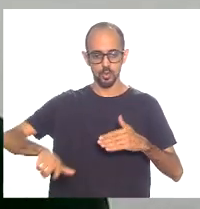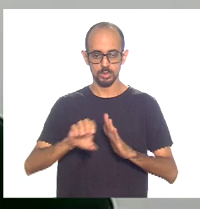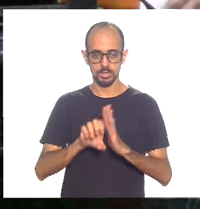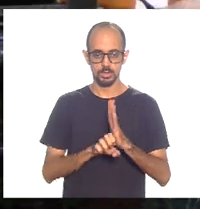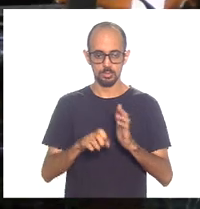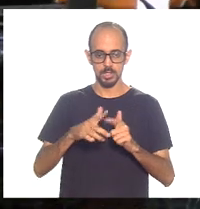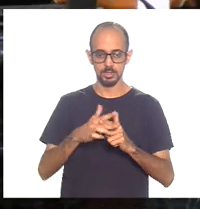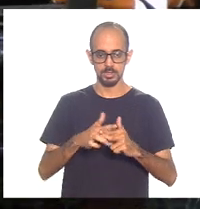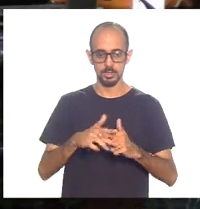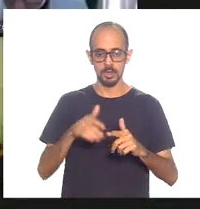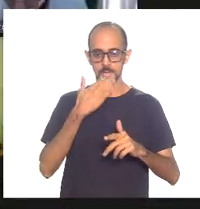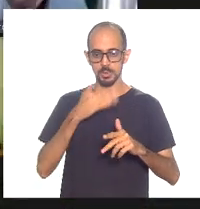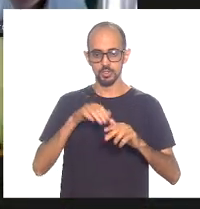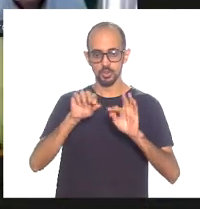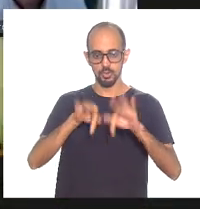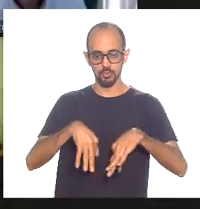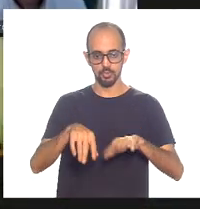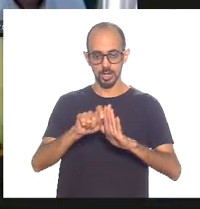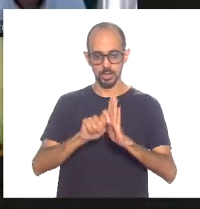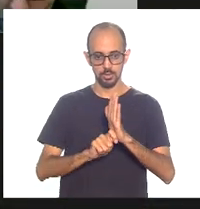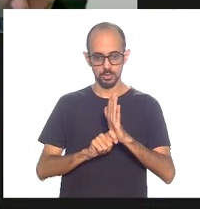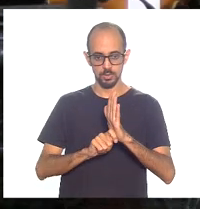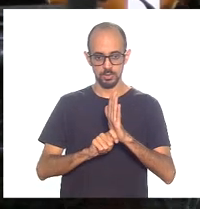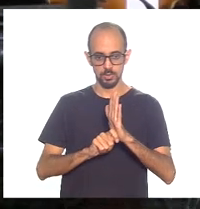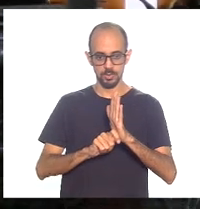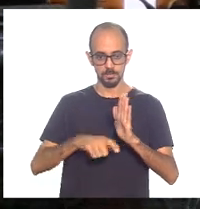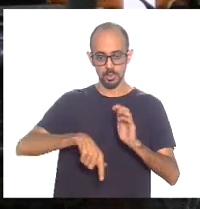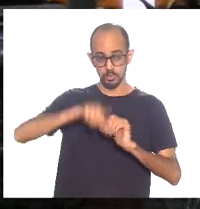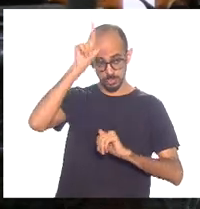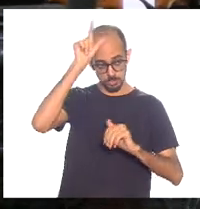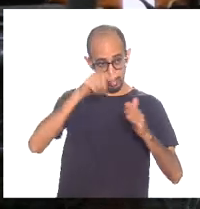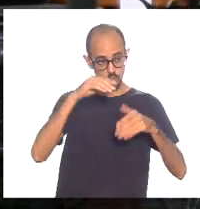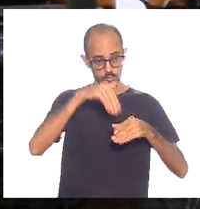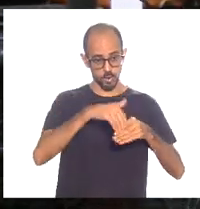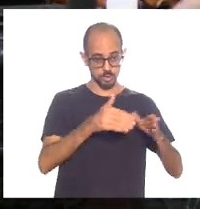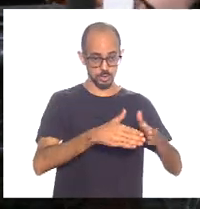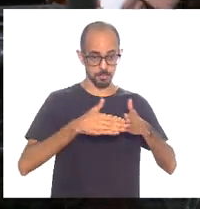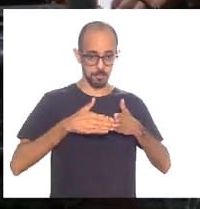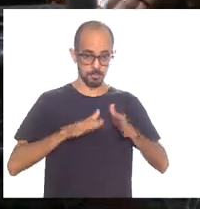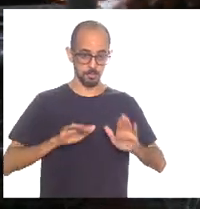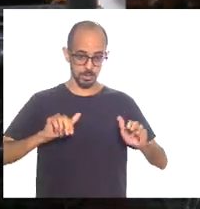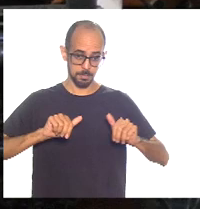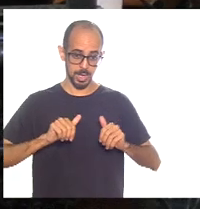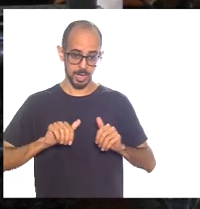redação. Senhor presidente, vote separado. Deputado Luiz Paulo.